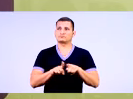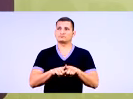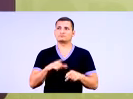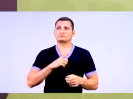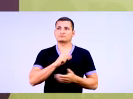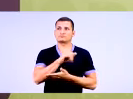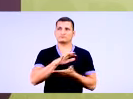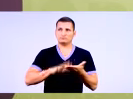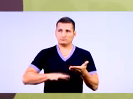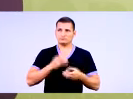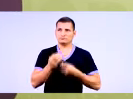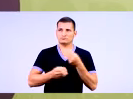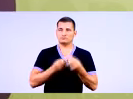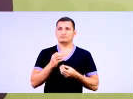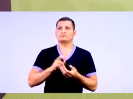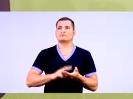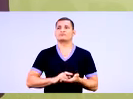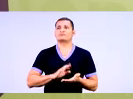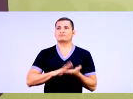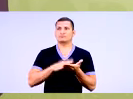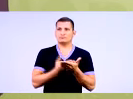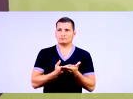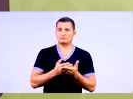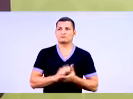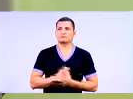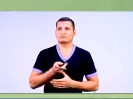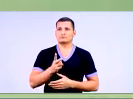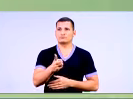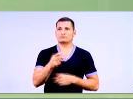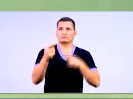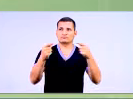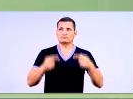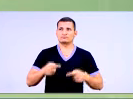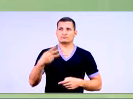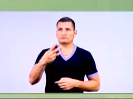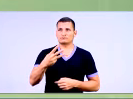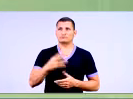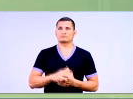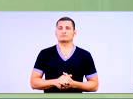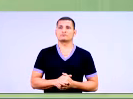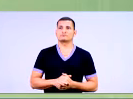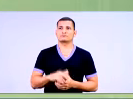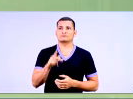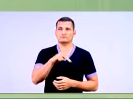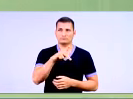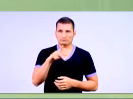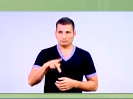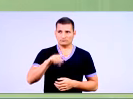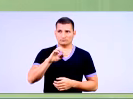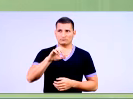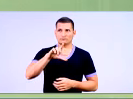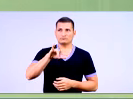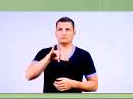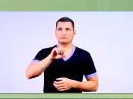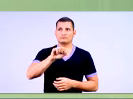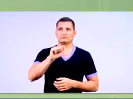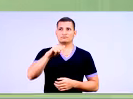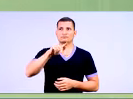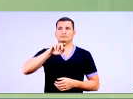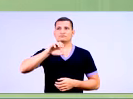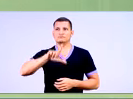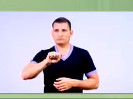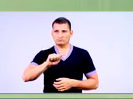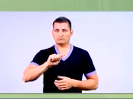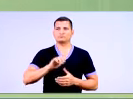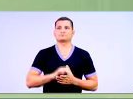ser interpretado. Continuando aí a questão 3. A professora Elisângela, na verdade, nós faremos